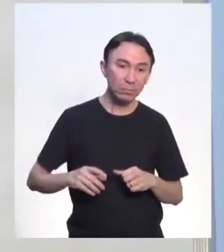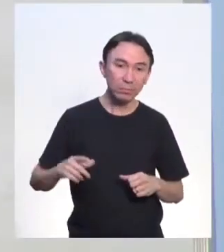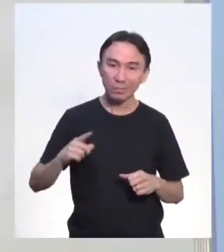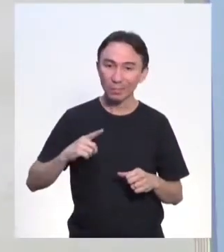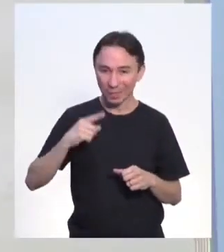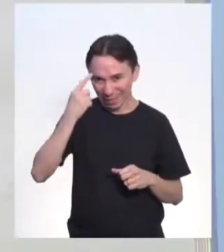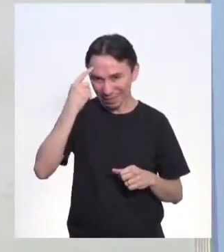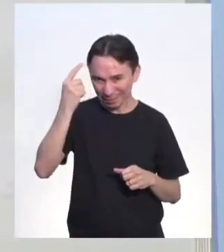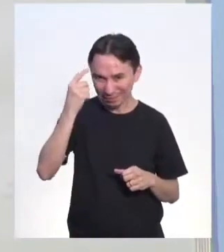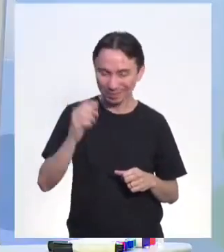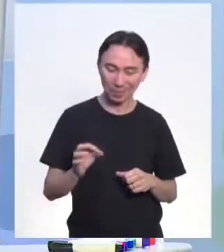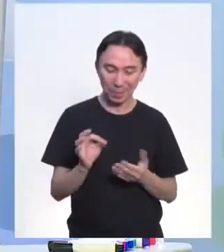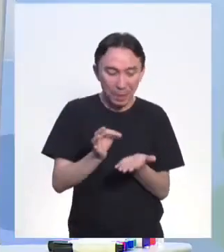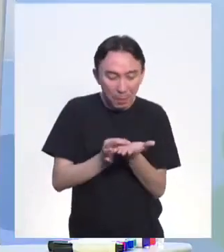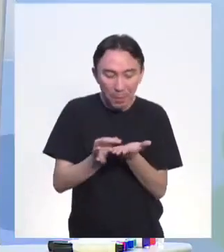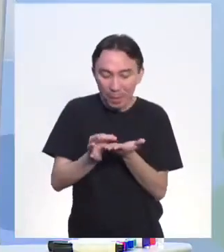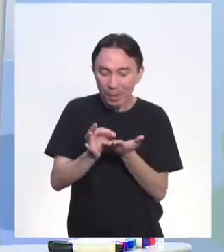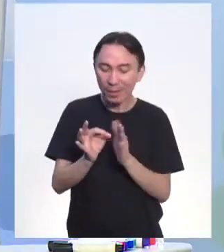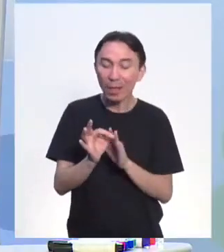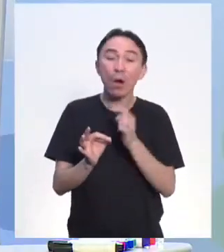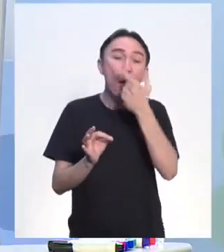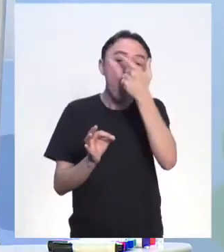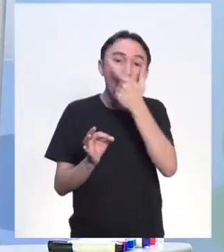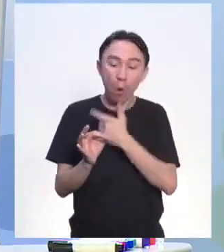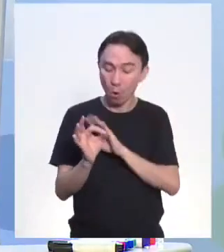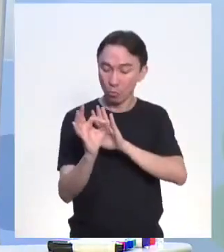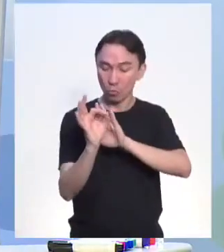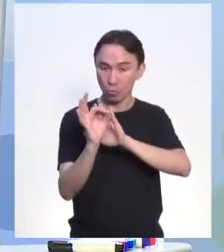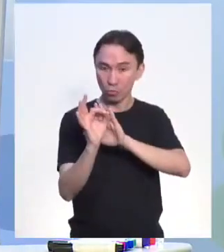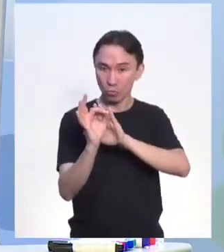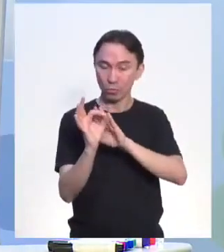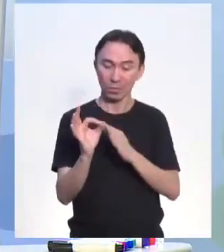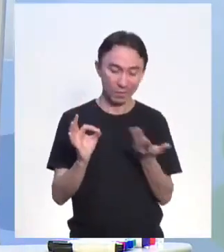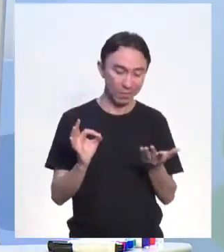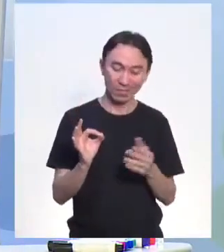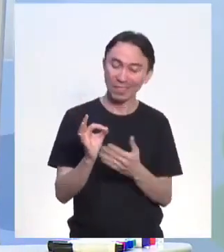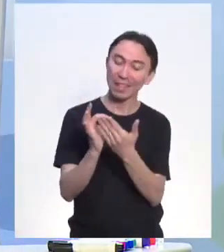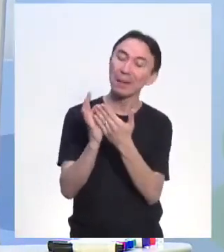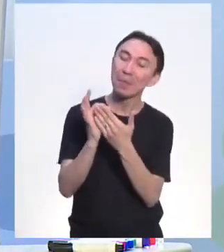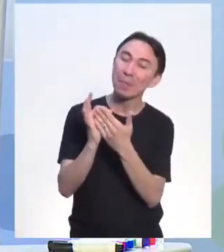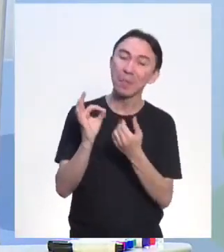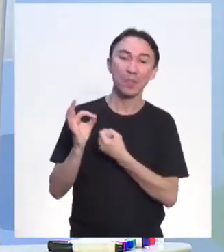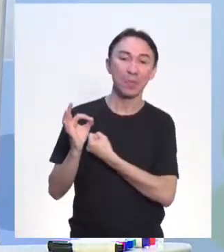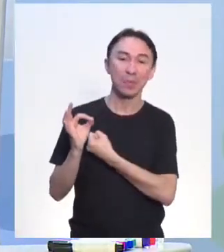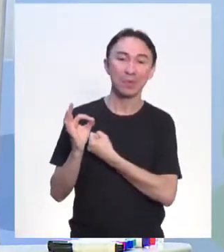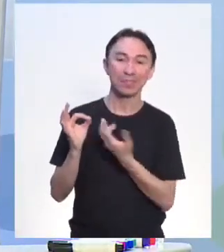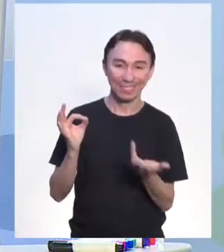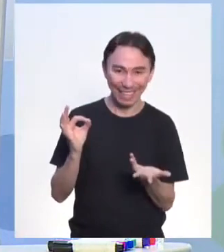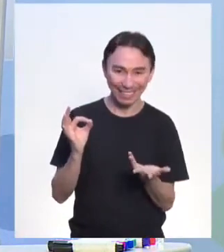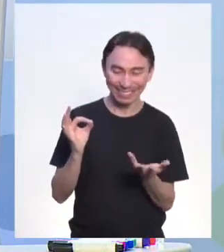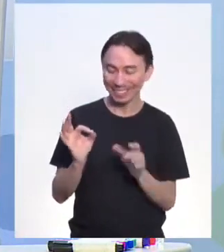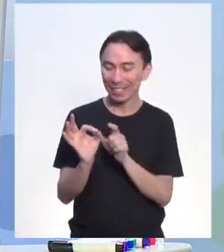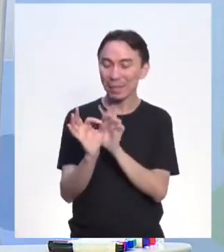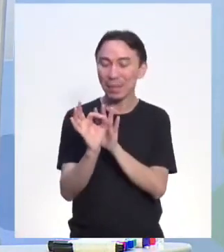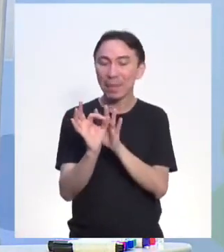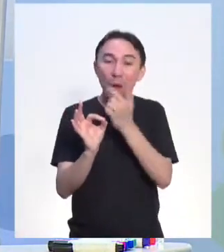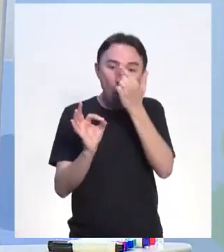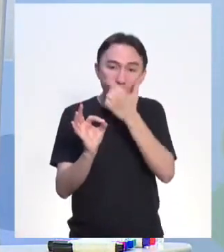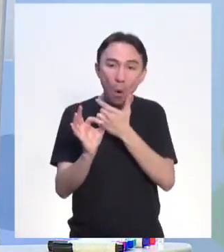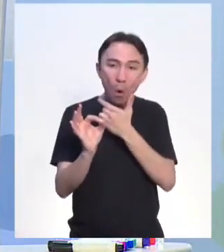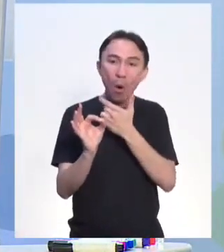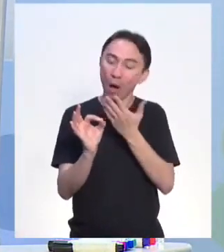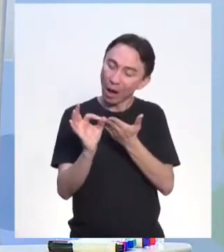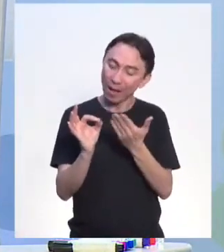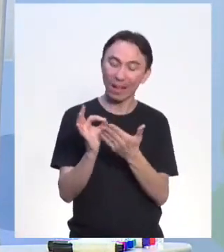de um rosto de alguém ou um número. O número a gente chama de coroa e a cara é a face da pessoa, né? Muito bem. Então, quando a gente fala em